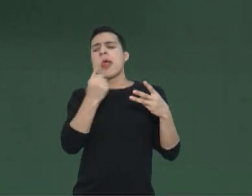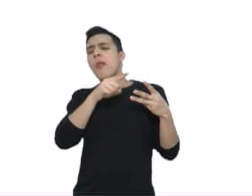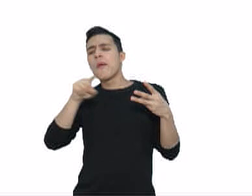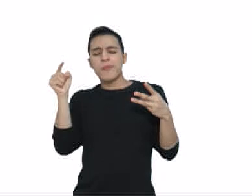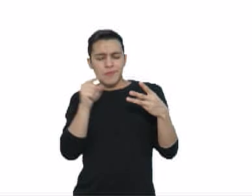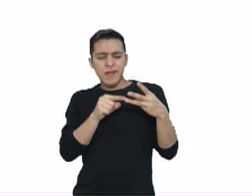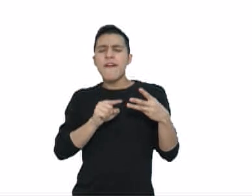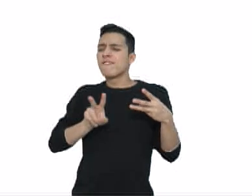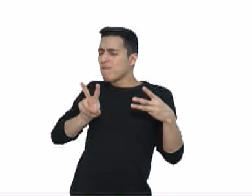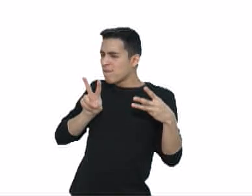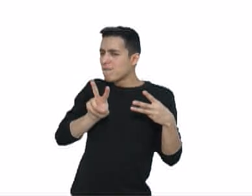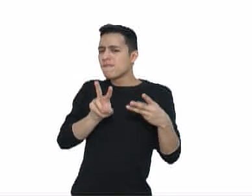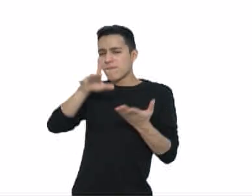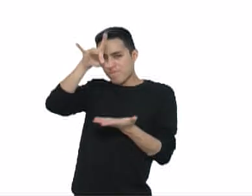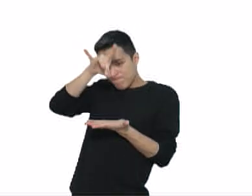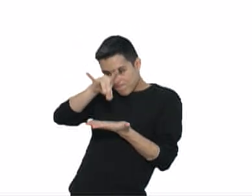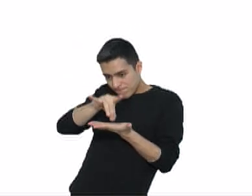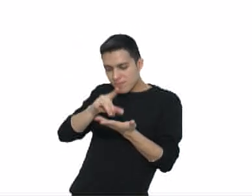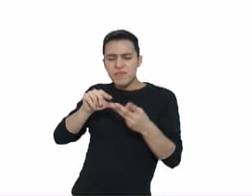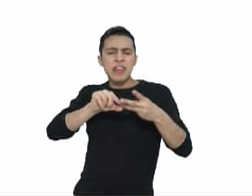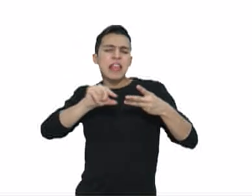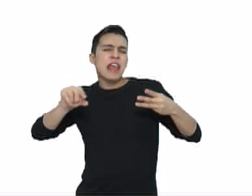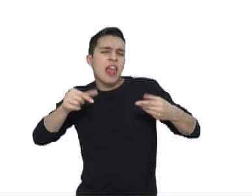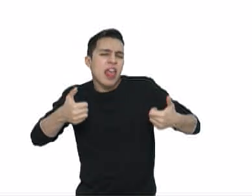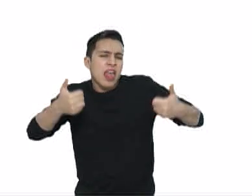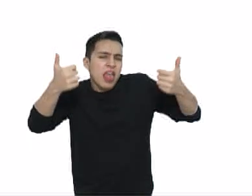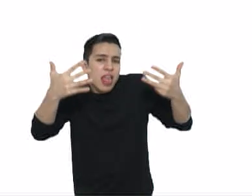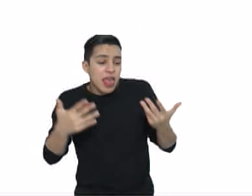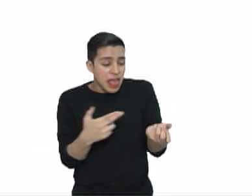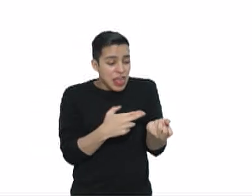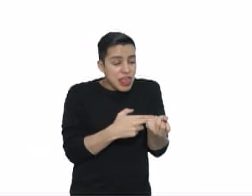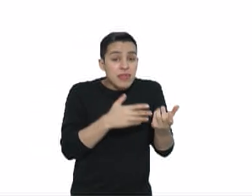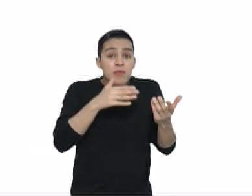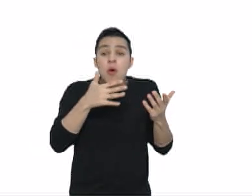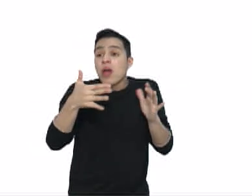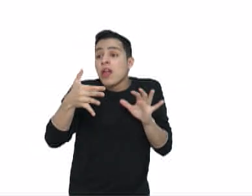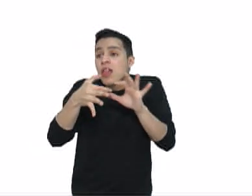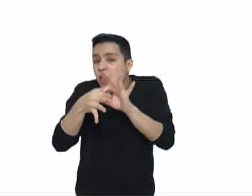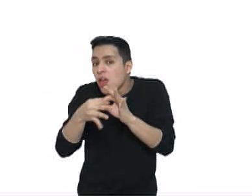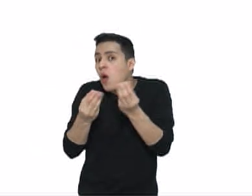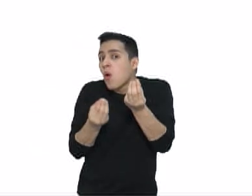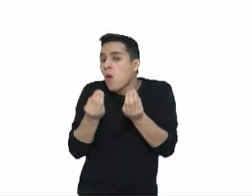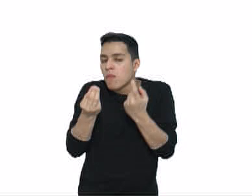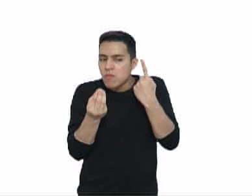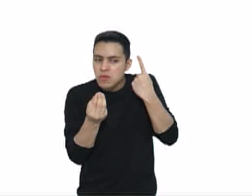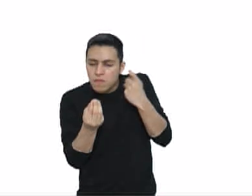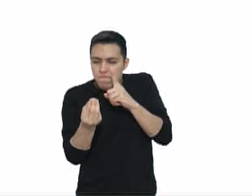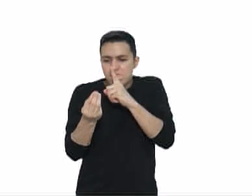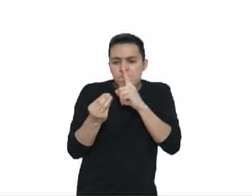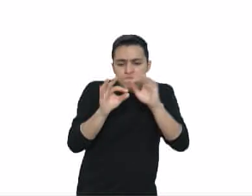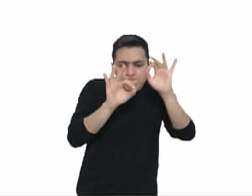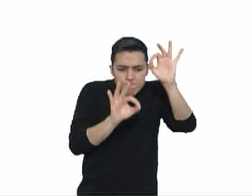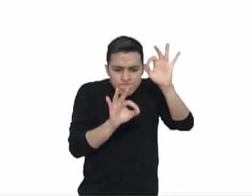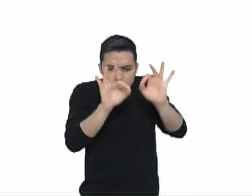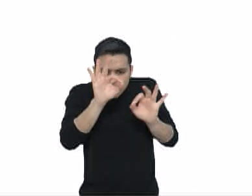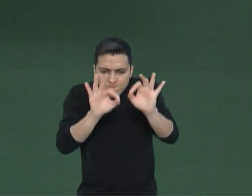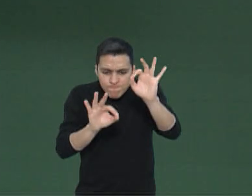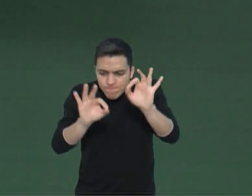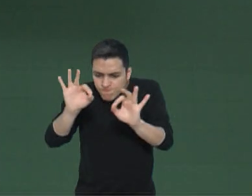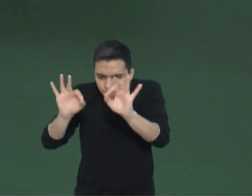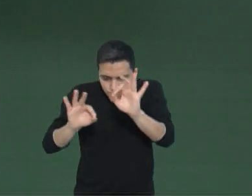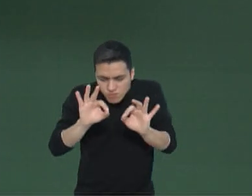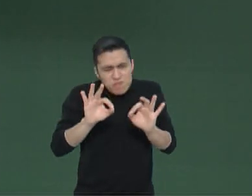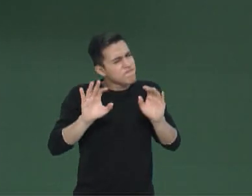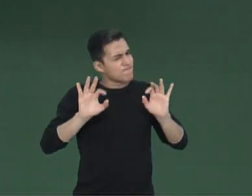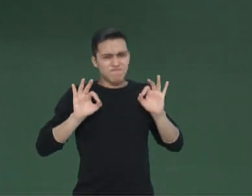alternativa é verdadeira, que ela afirma que o ritmo depende de como os sons e os silêncios são organizados em uma música, e é justamente o que